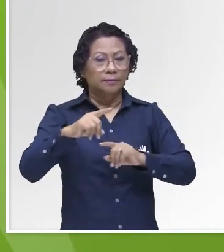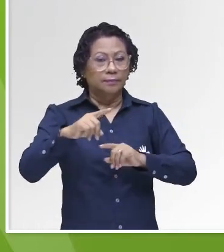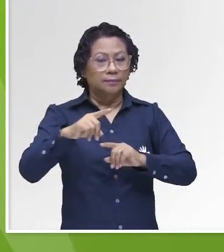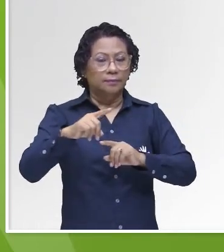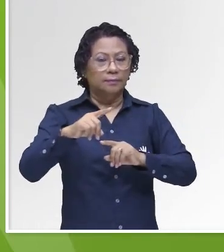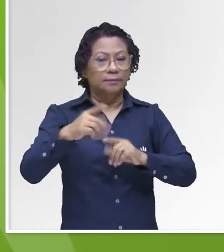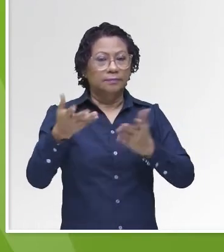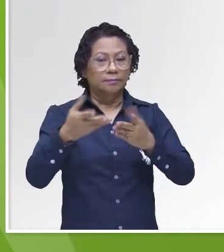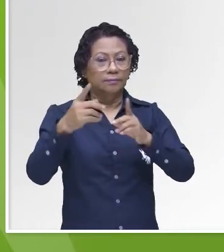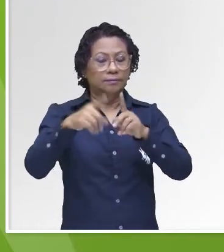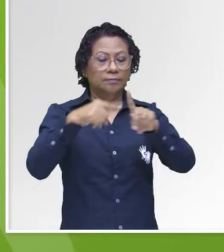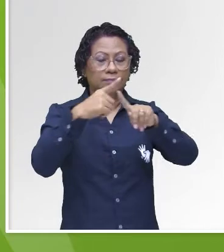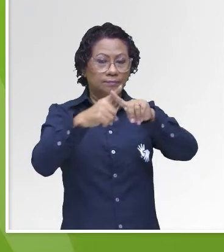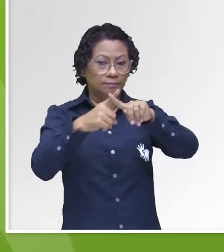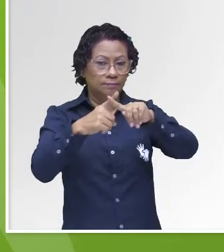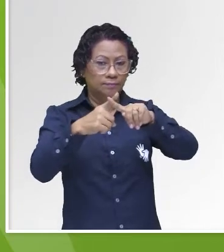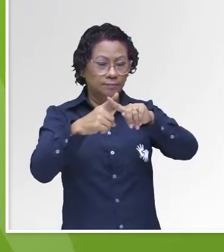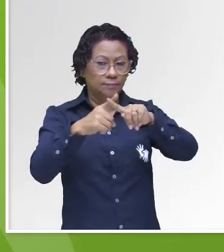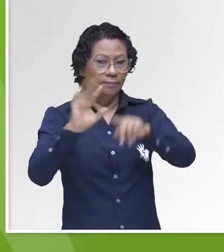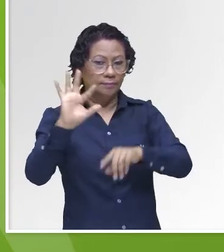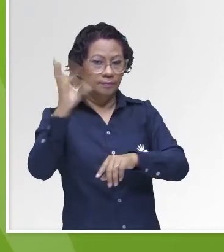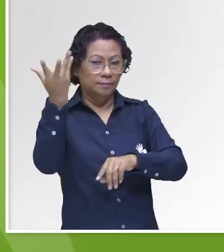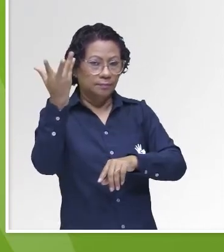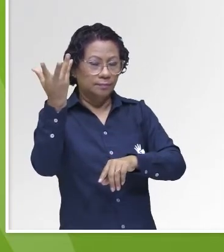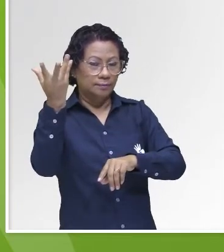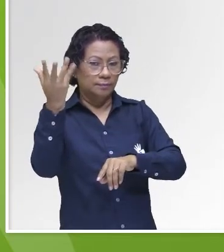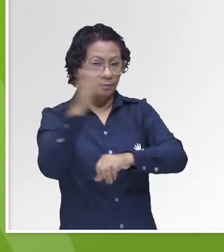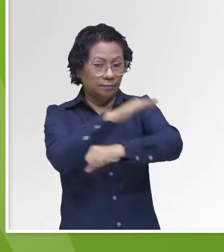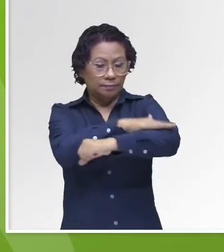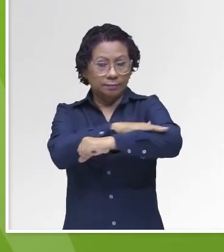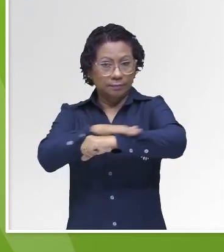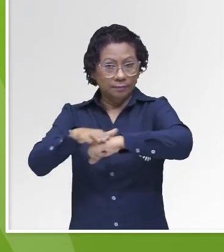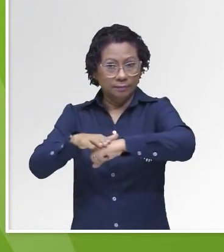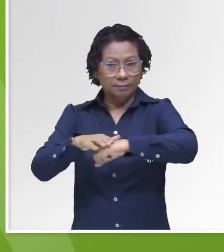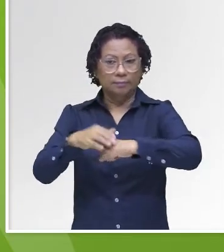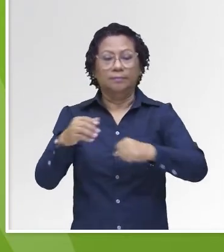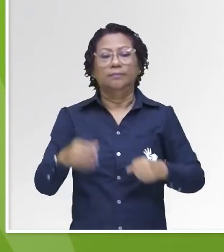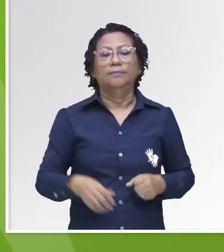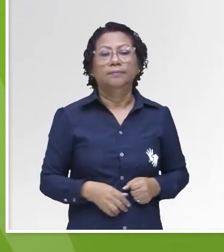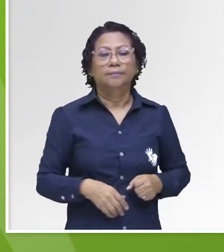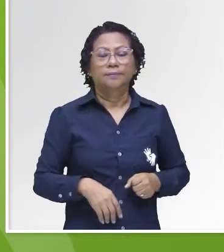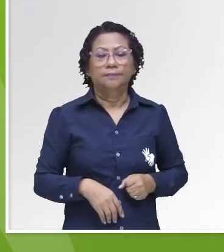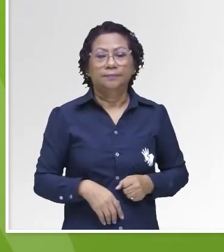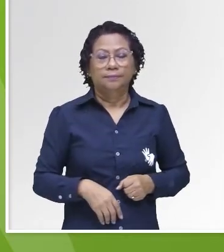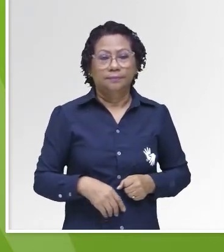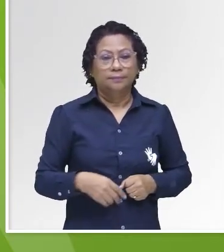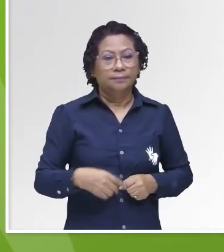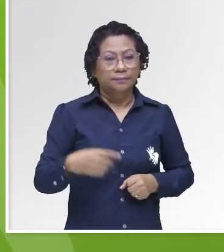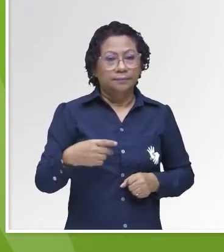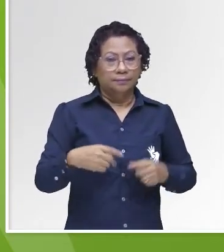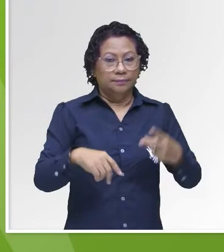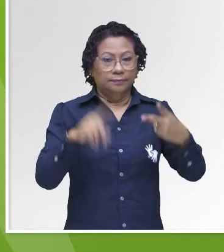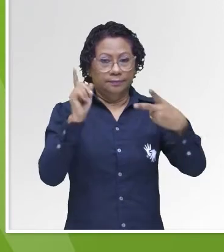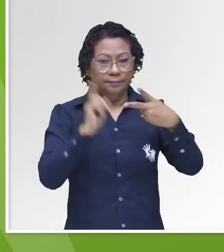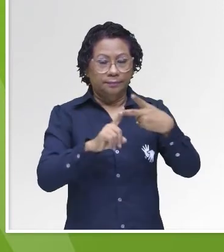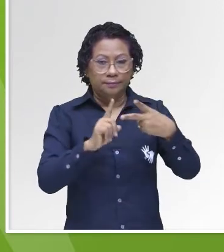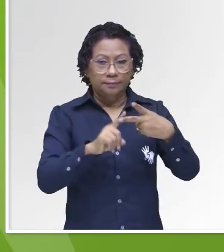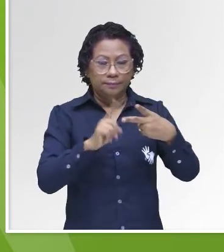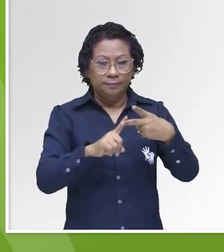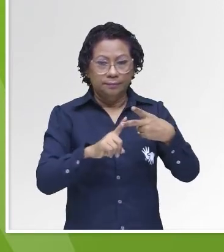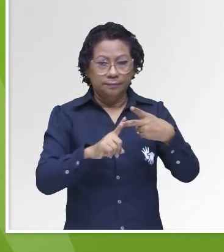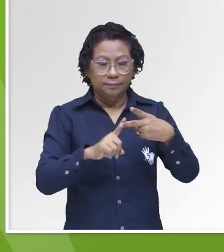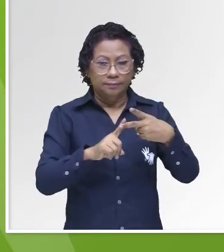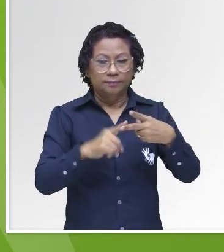Bom, essa é a equação na horizontal. Vamos para a próxima equação. Temos aqui, olha, para o eixo